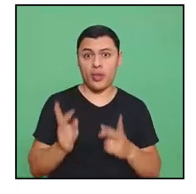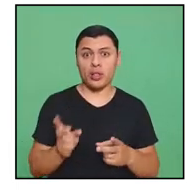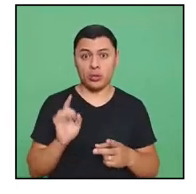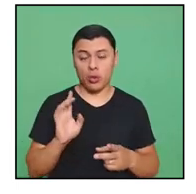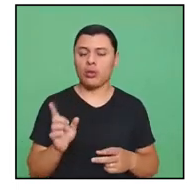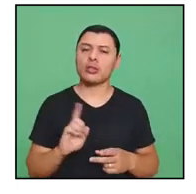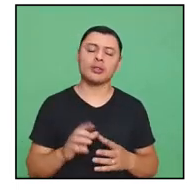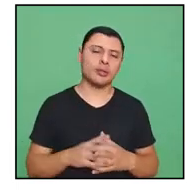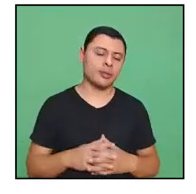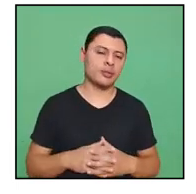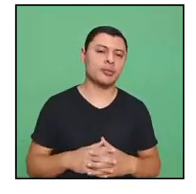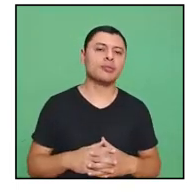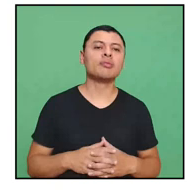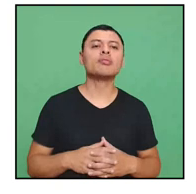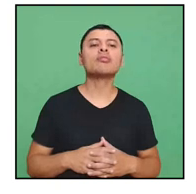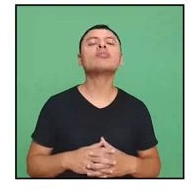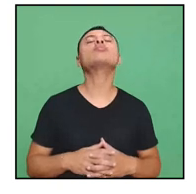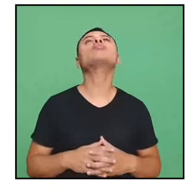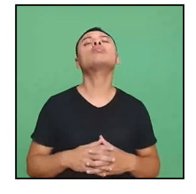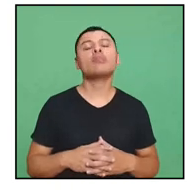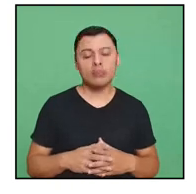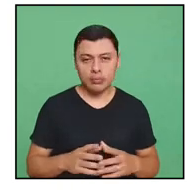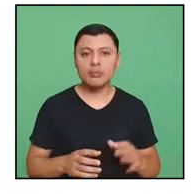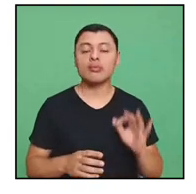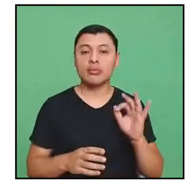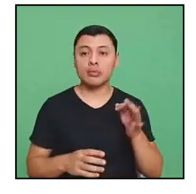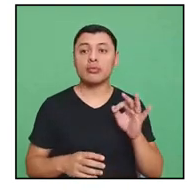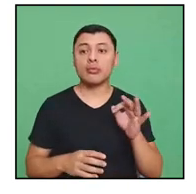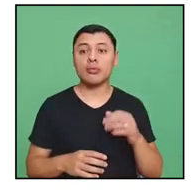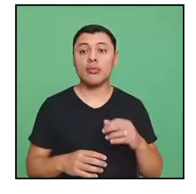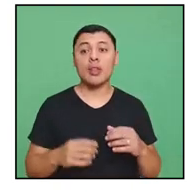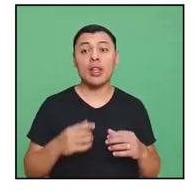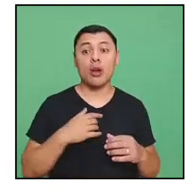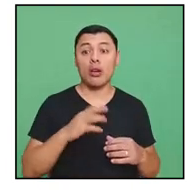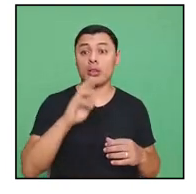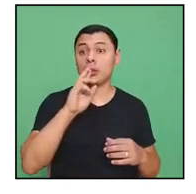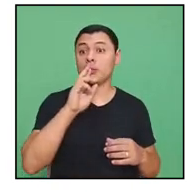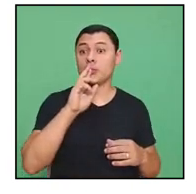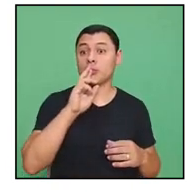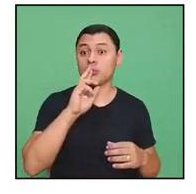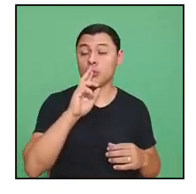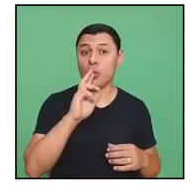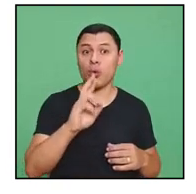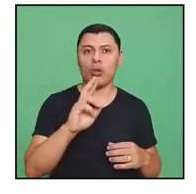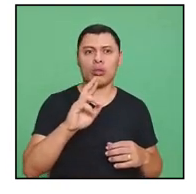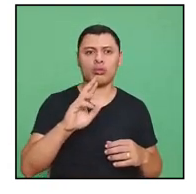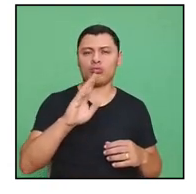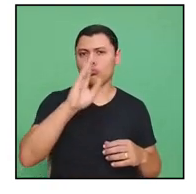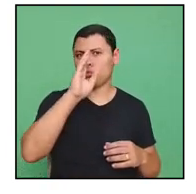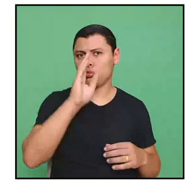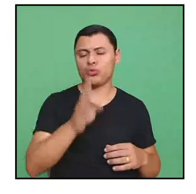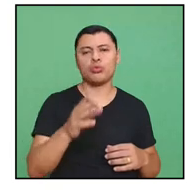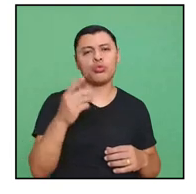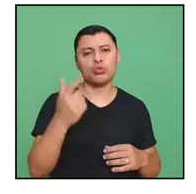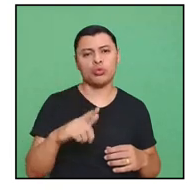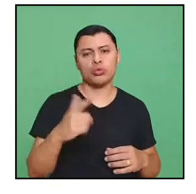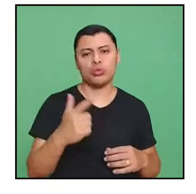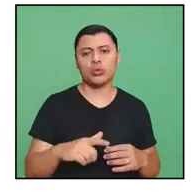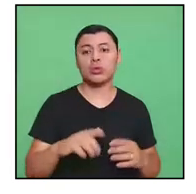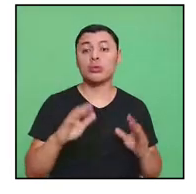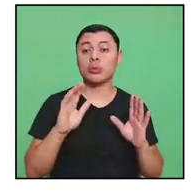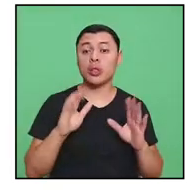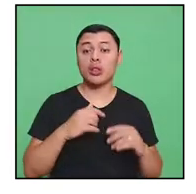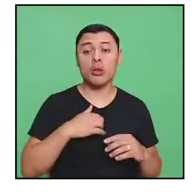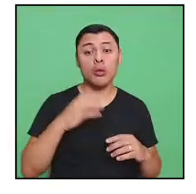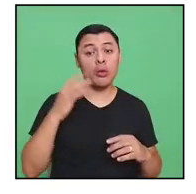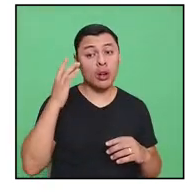super. Eu acho que não tem uma resposta muito fechada para isso, mas eu acho que o mais